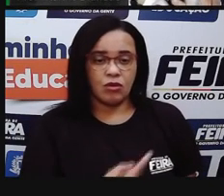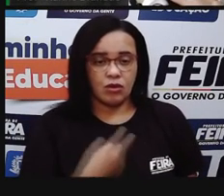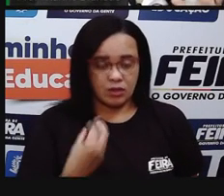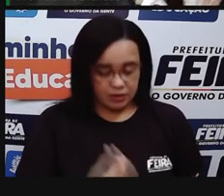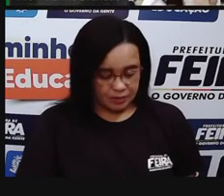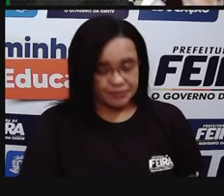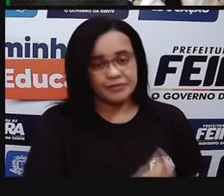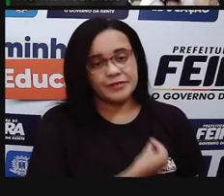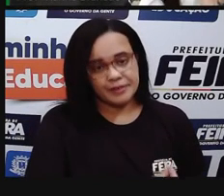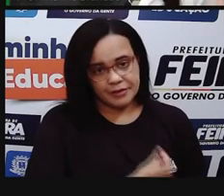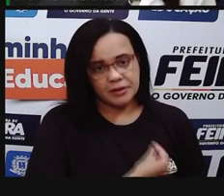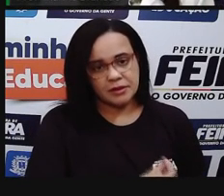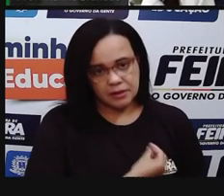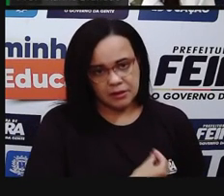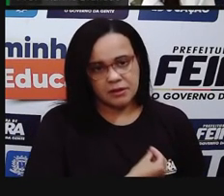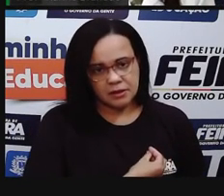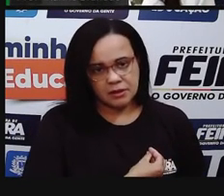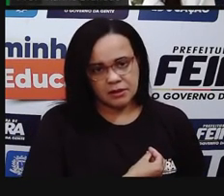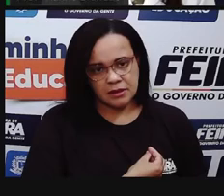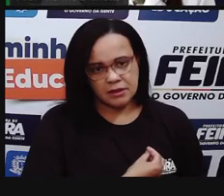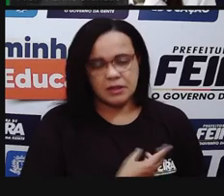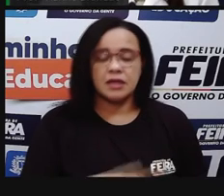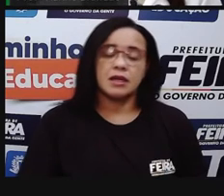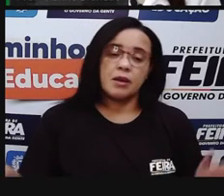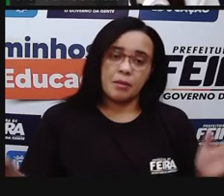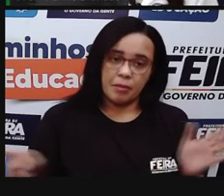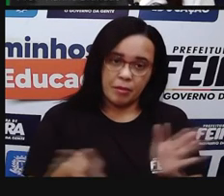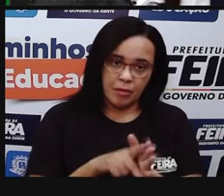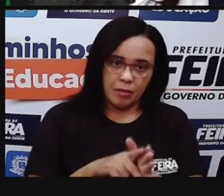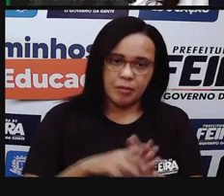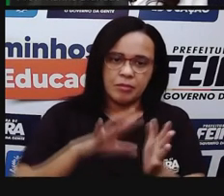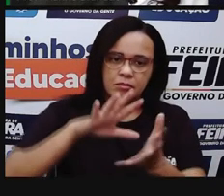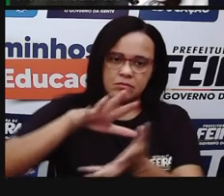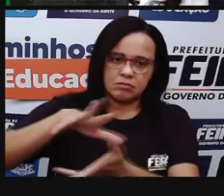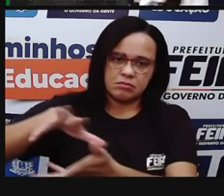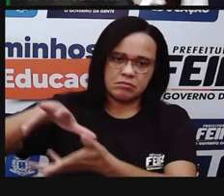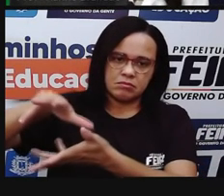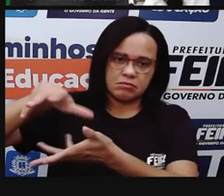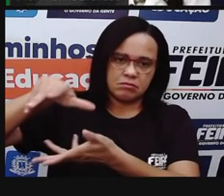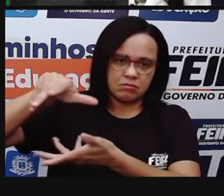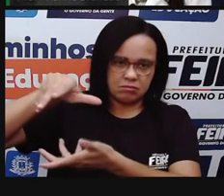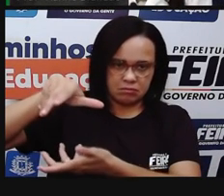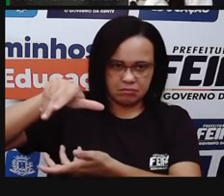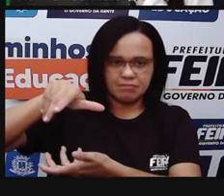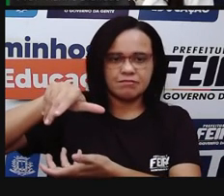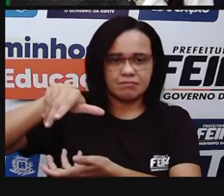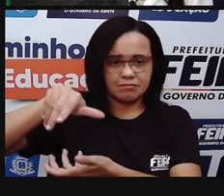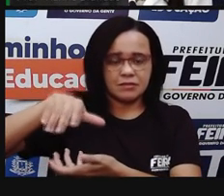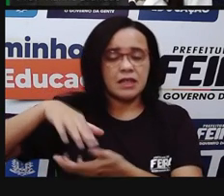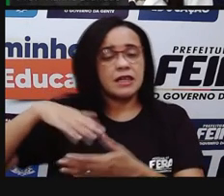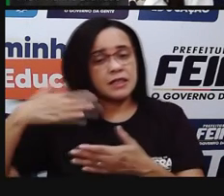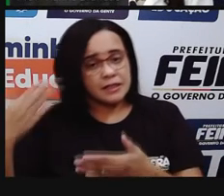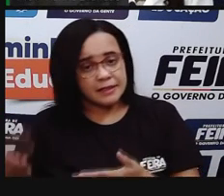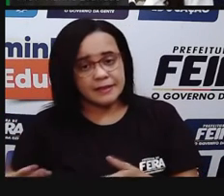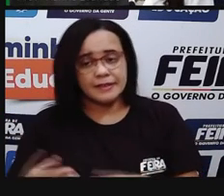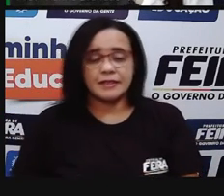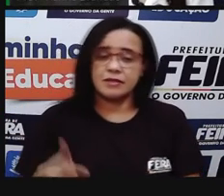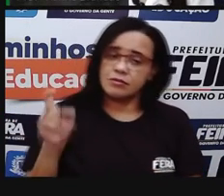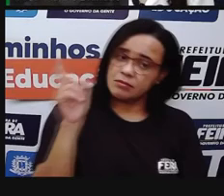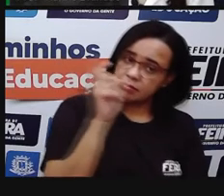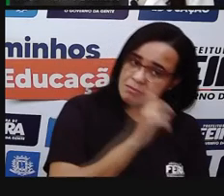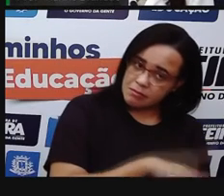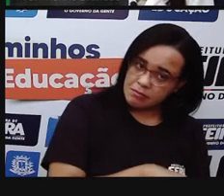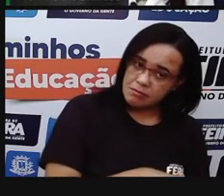vivos que também pertencem a esse planeta. Tá? E isso traz muitos impactos. Impactos